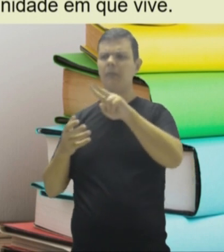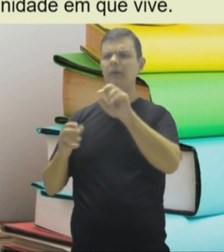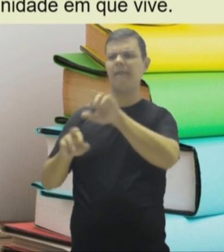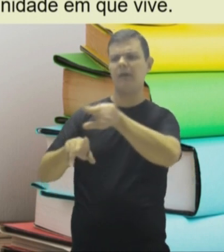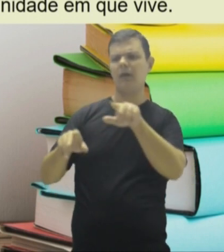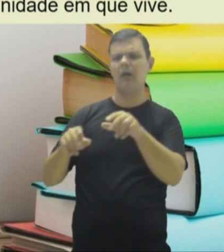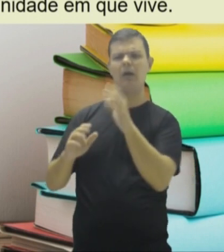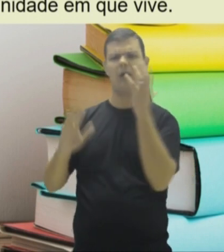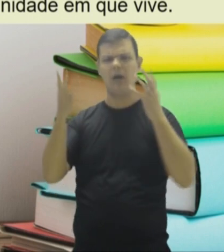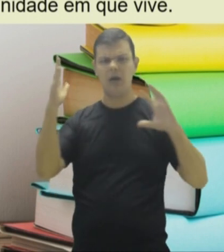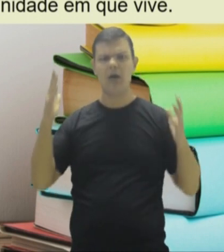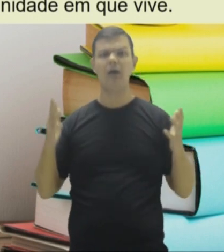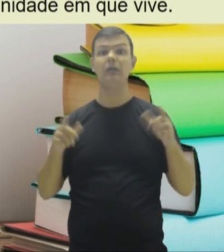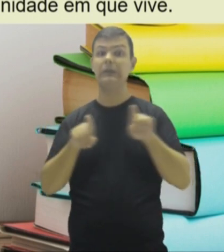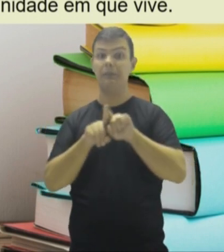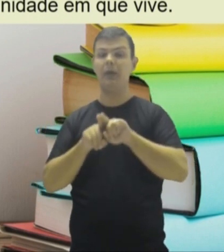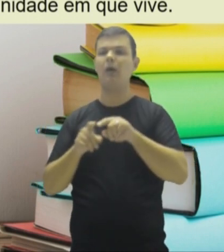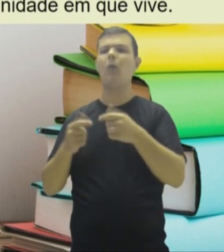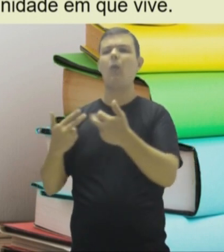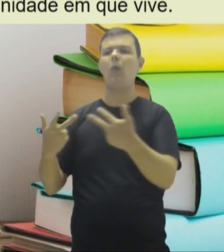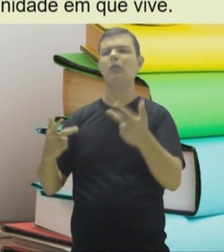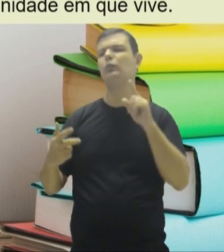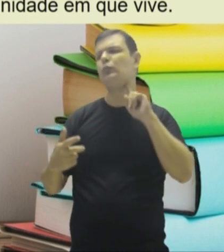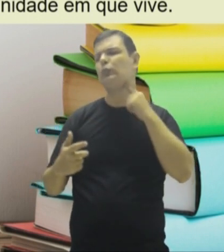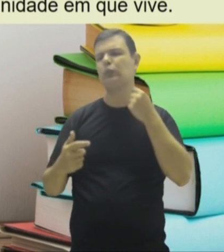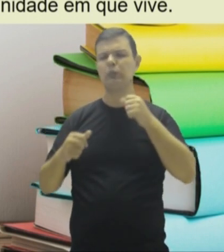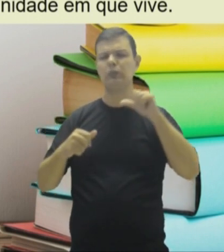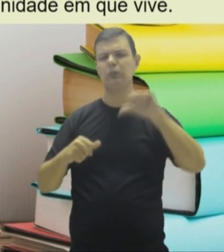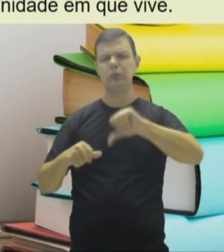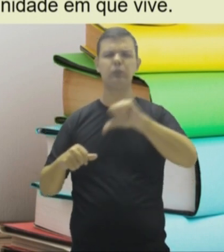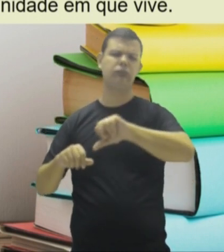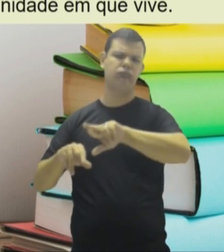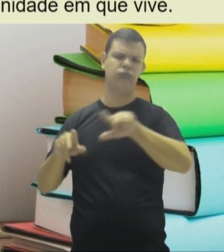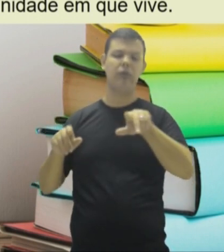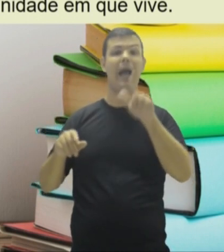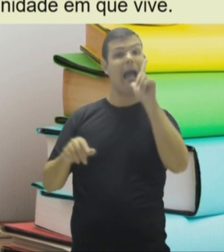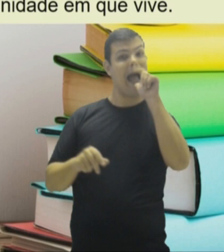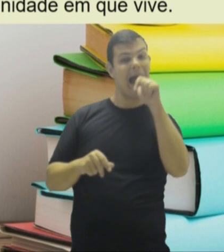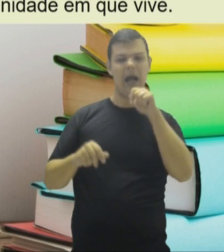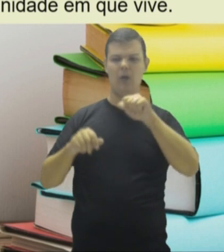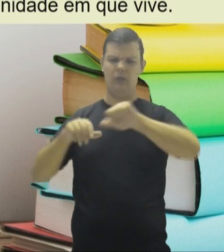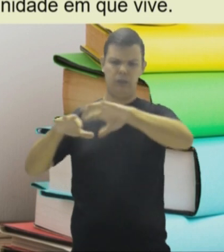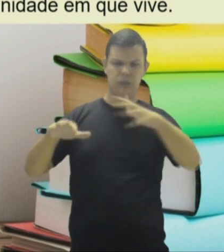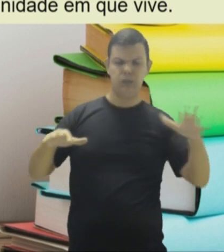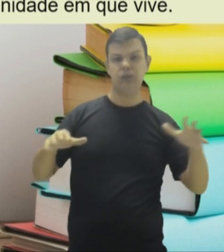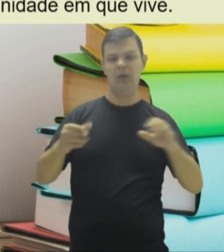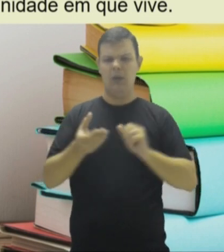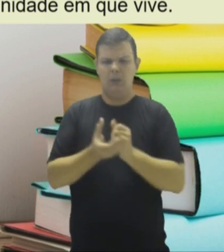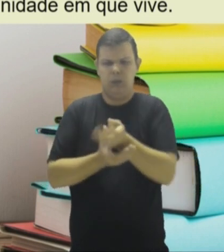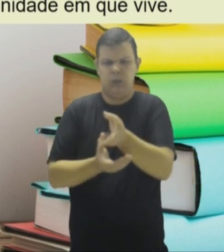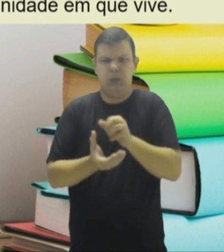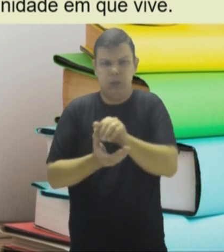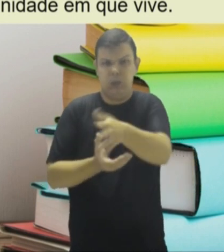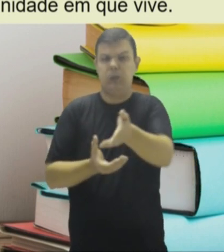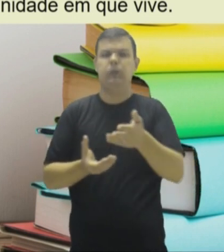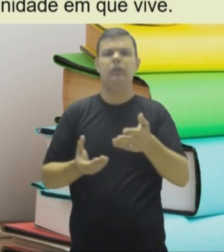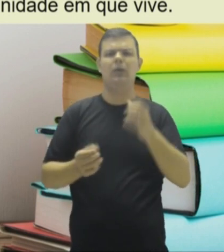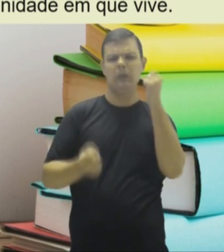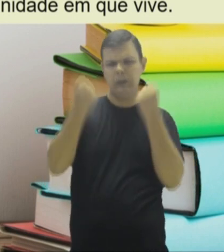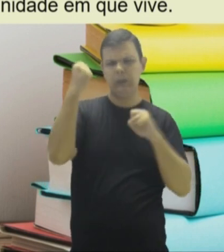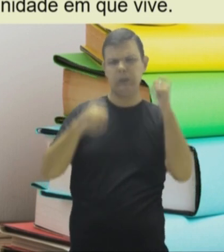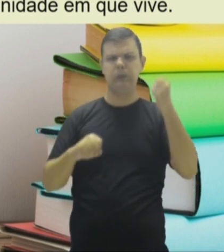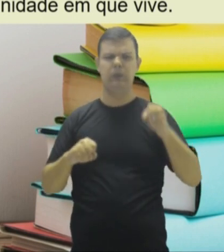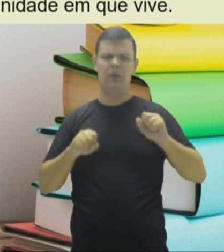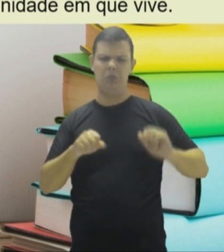da qualidade ambiental e algumas formas de poluição dos cursos de água e de oceanos, esgotos, efluentes